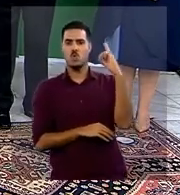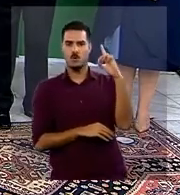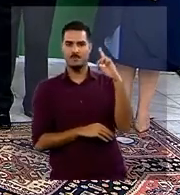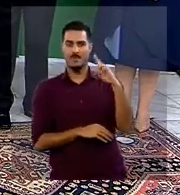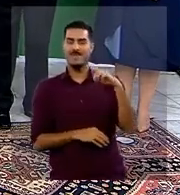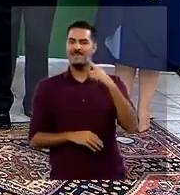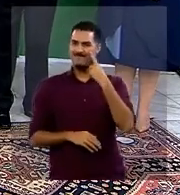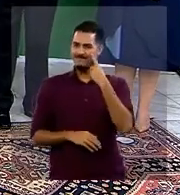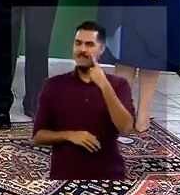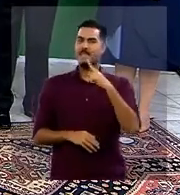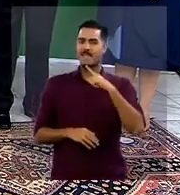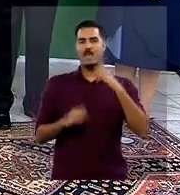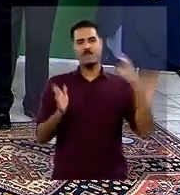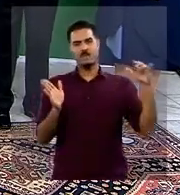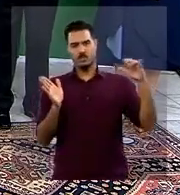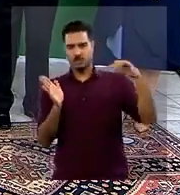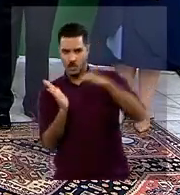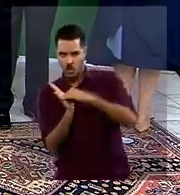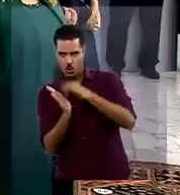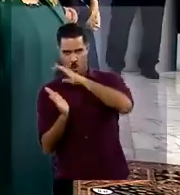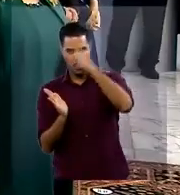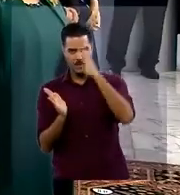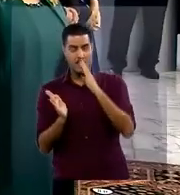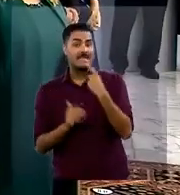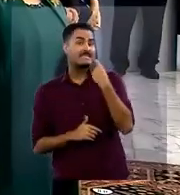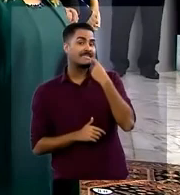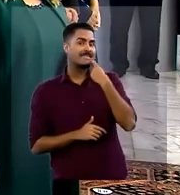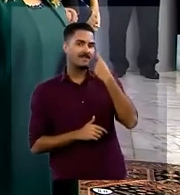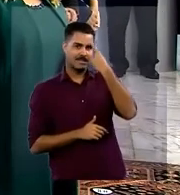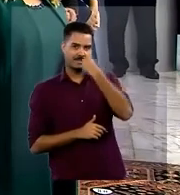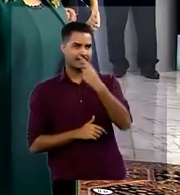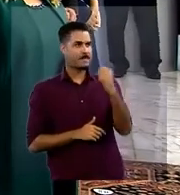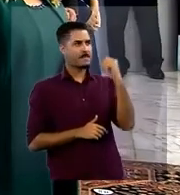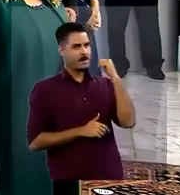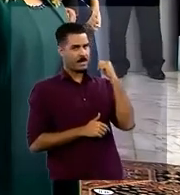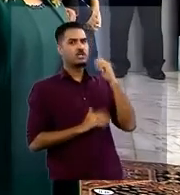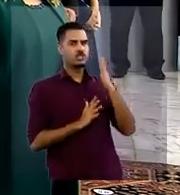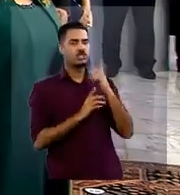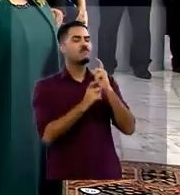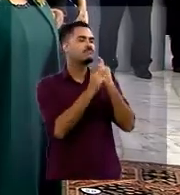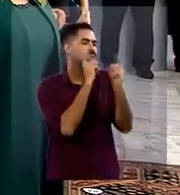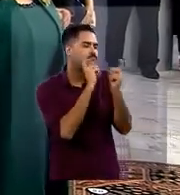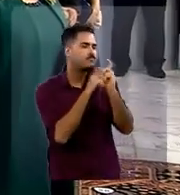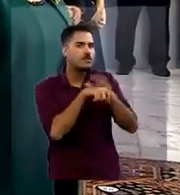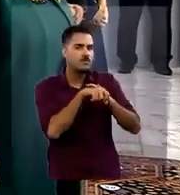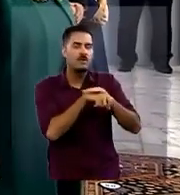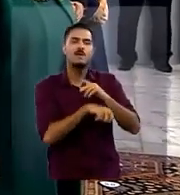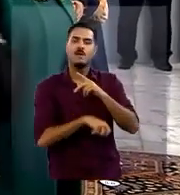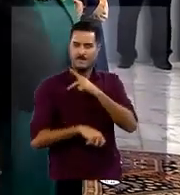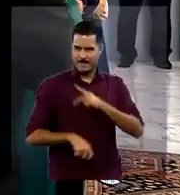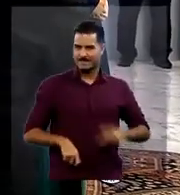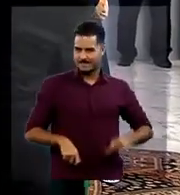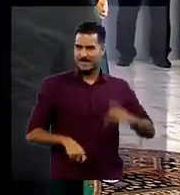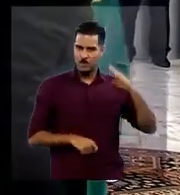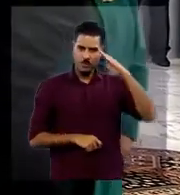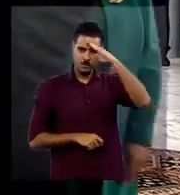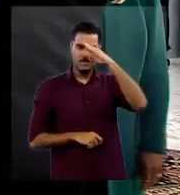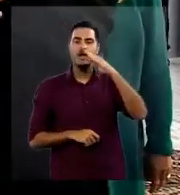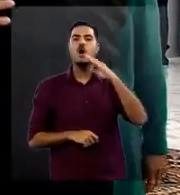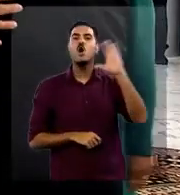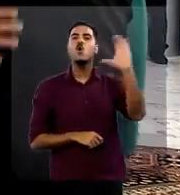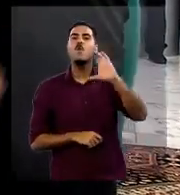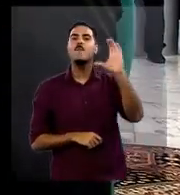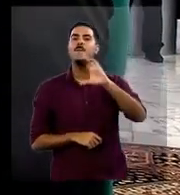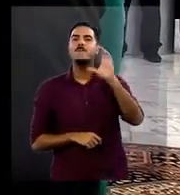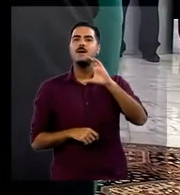Netanyahu está no Brasil desde sexta-feira da semana passada, teve um encontro com o presidente Jair Bolsonaro no Forte de Copacabana, no